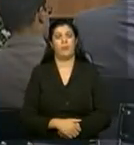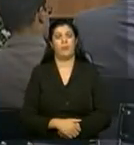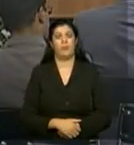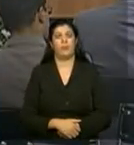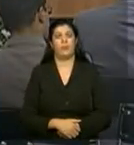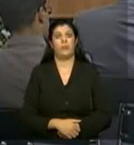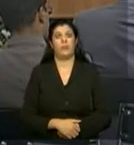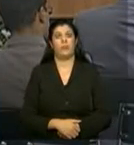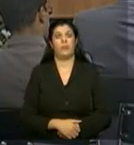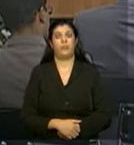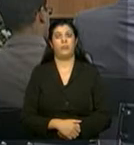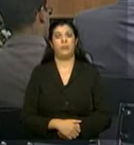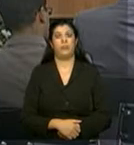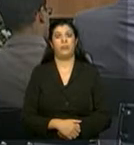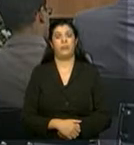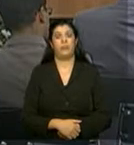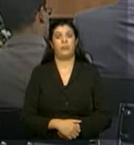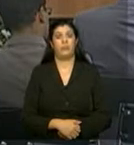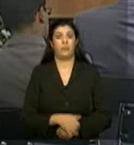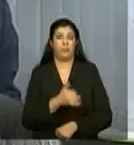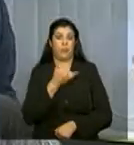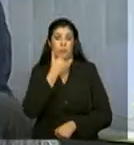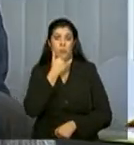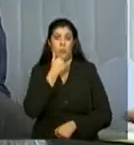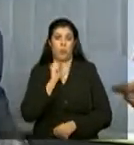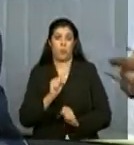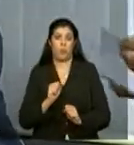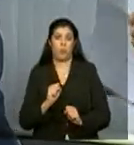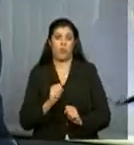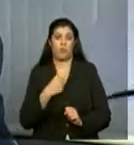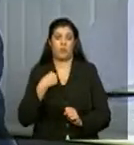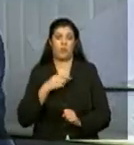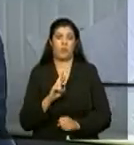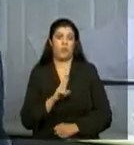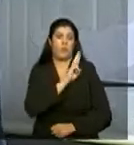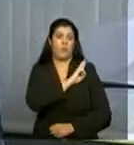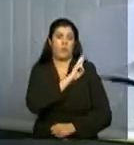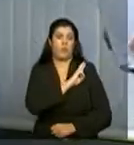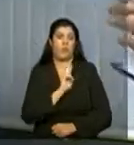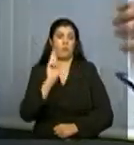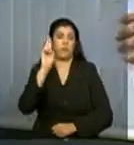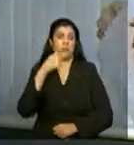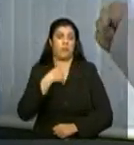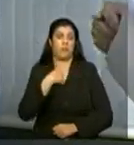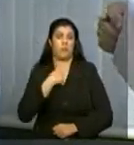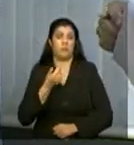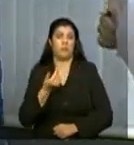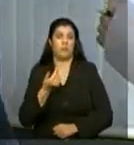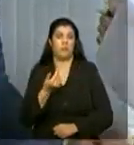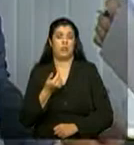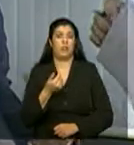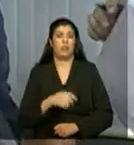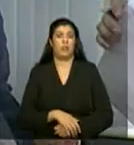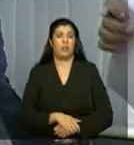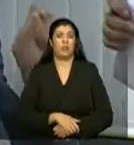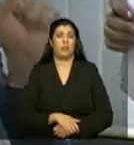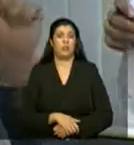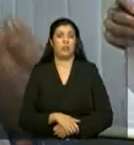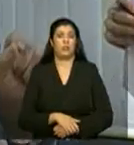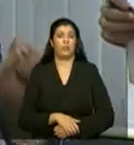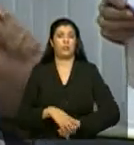se me permitem manhã contentar lei o poder de escolher o responsável e luís o